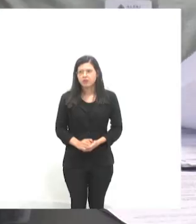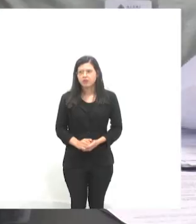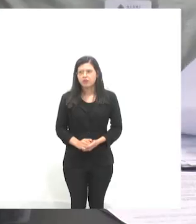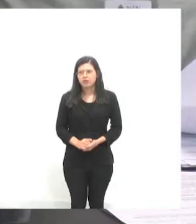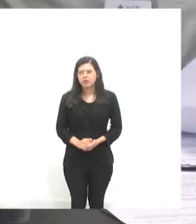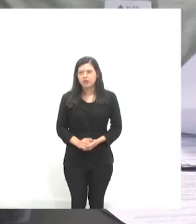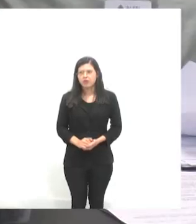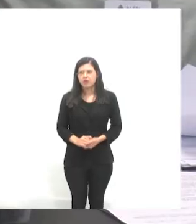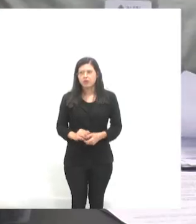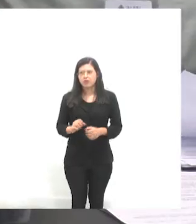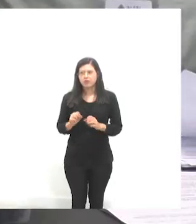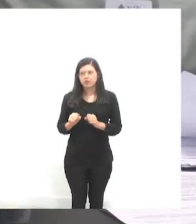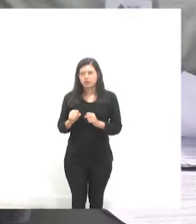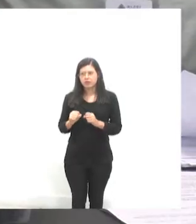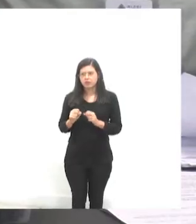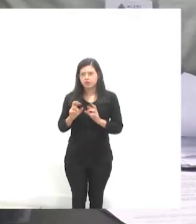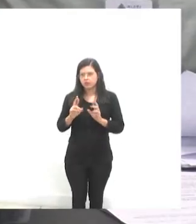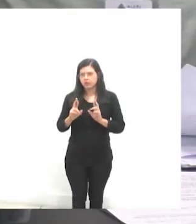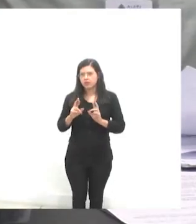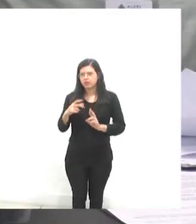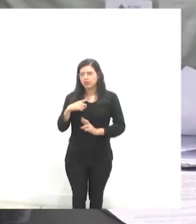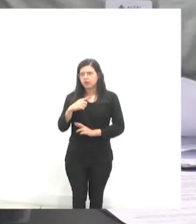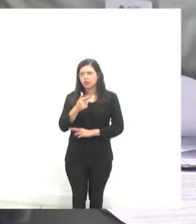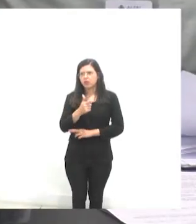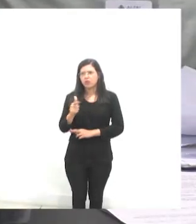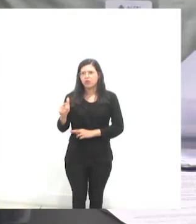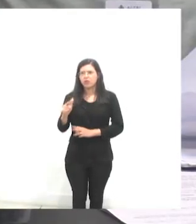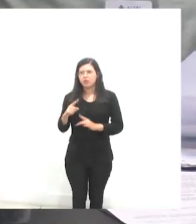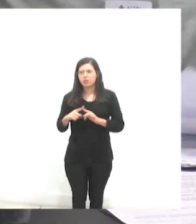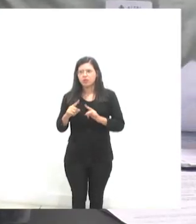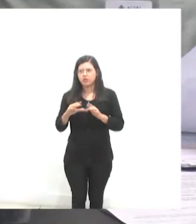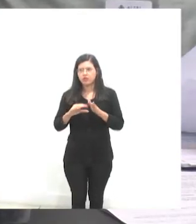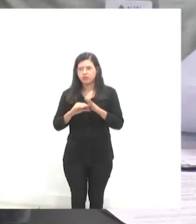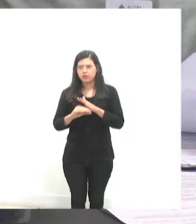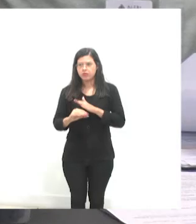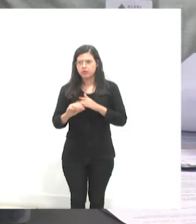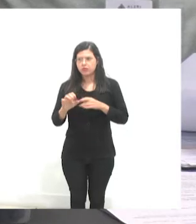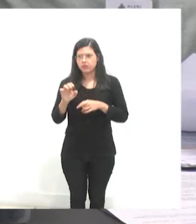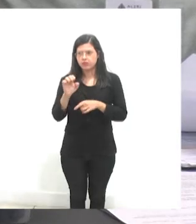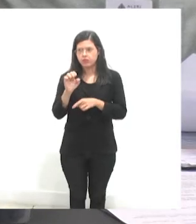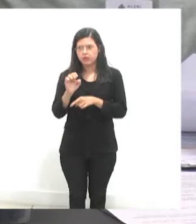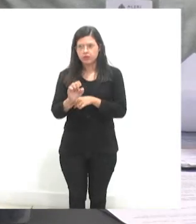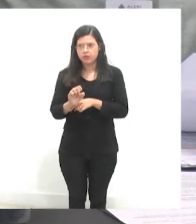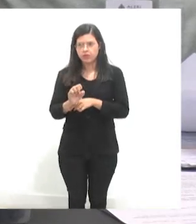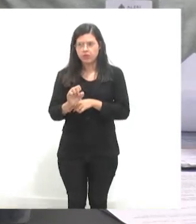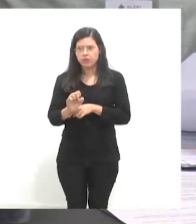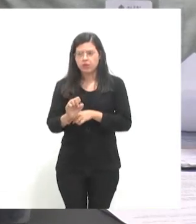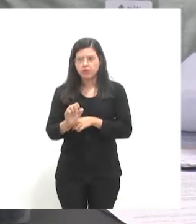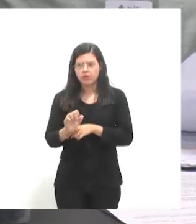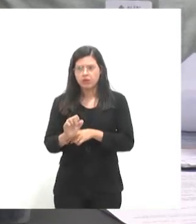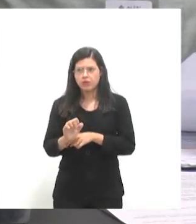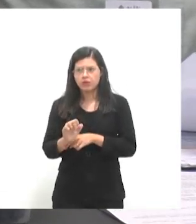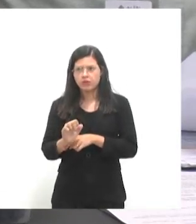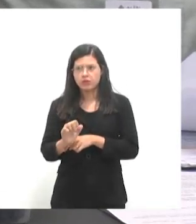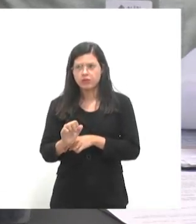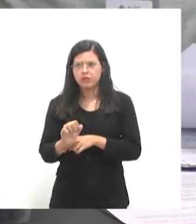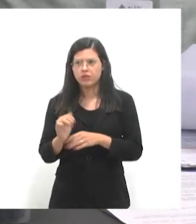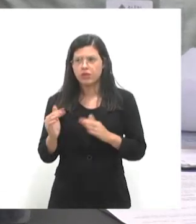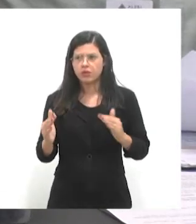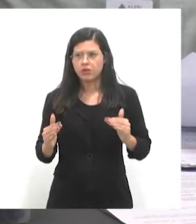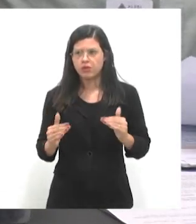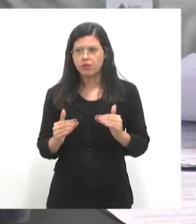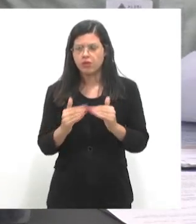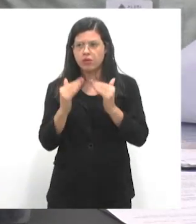mas ele foi mais no fundo estadual, que é aquele sobre o qual a gente pode dispor mais diretamente. Então, acabei